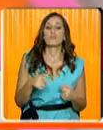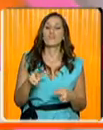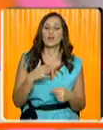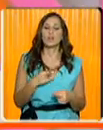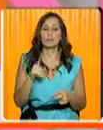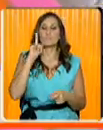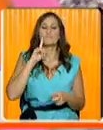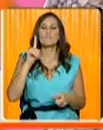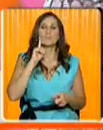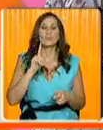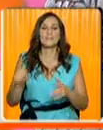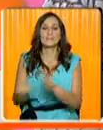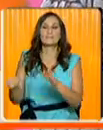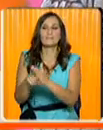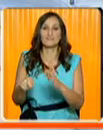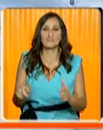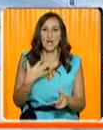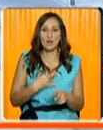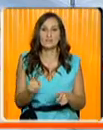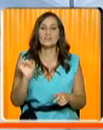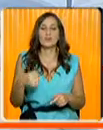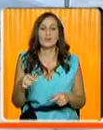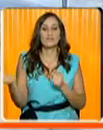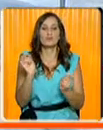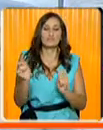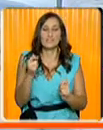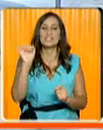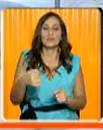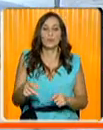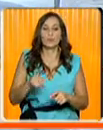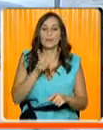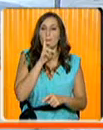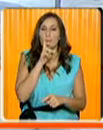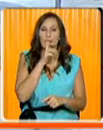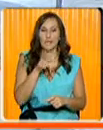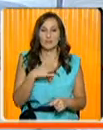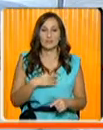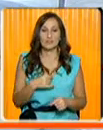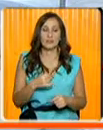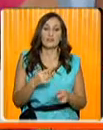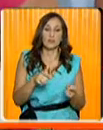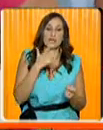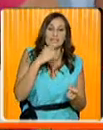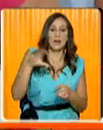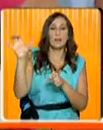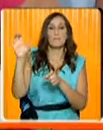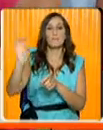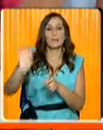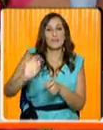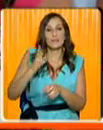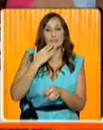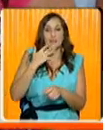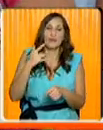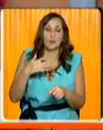Vocês não gostam que as mulheres vos deem a luta? Claro. Discutam. Claro que sim. Que de vez em quando, sal e pimenta numa relação. Eu não gosto nada das coisas.